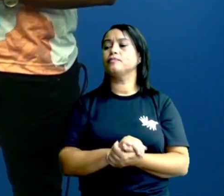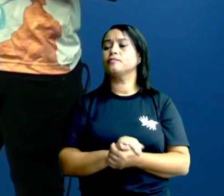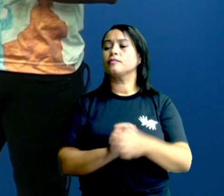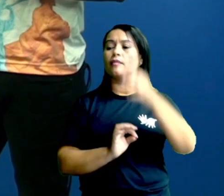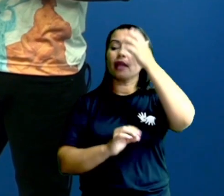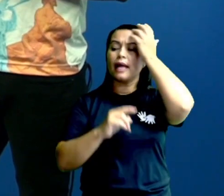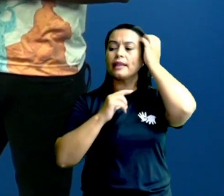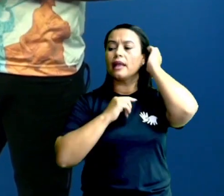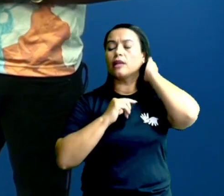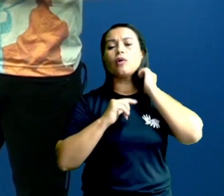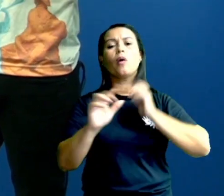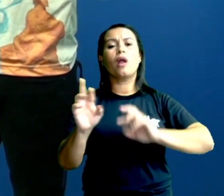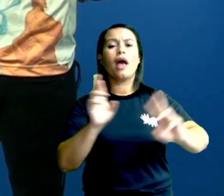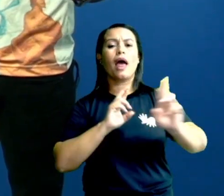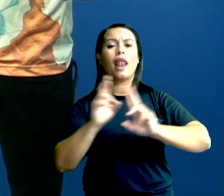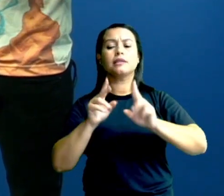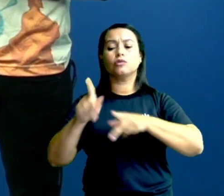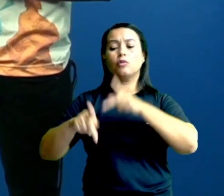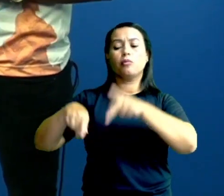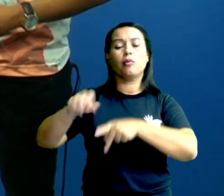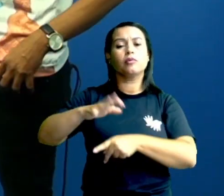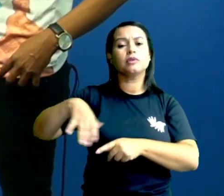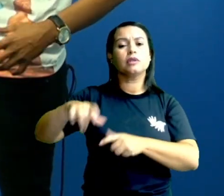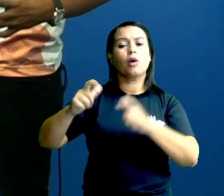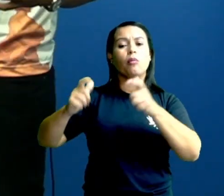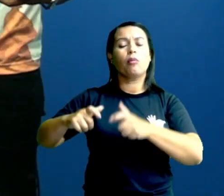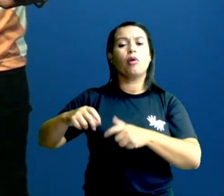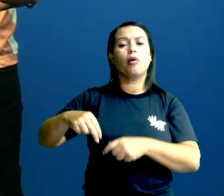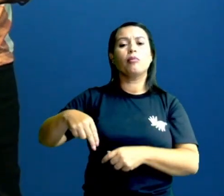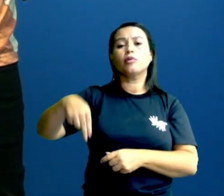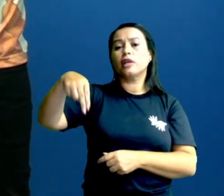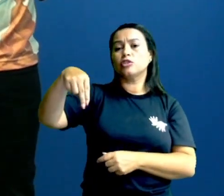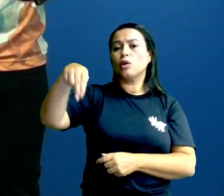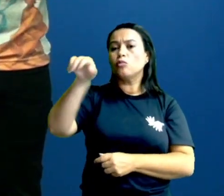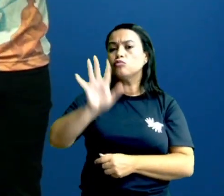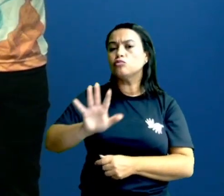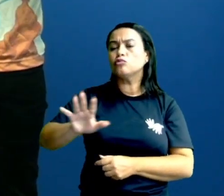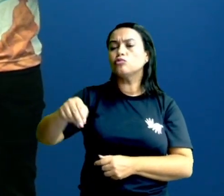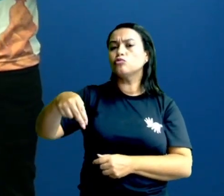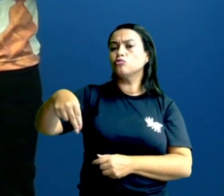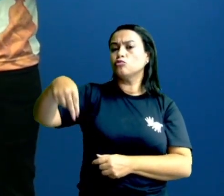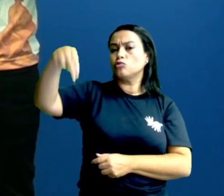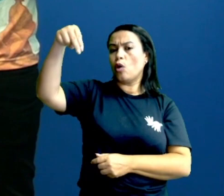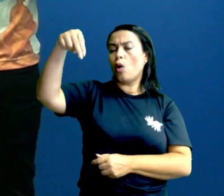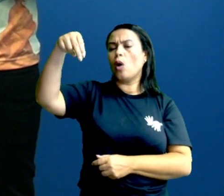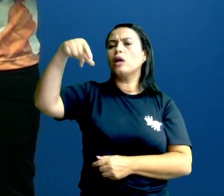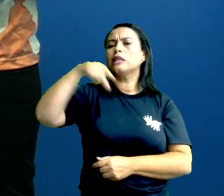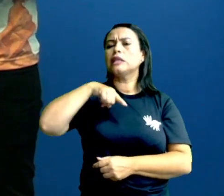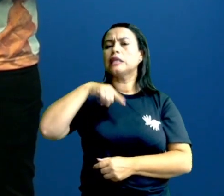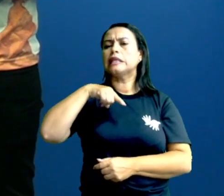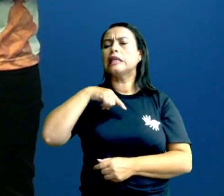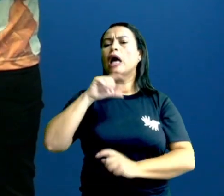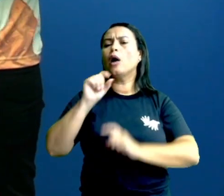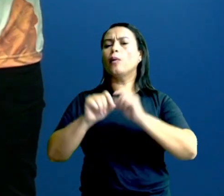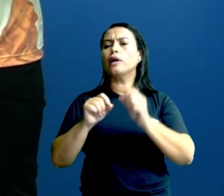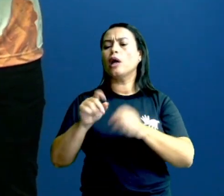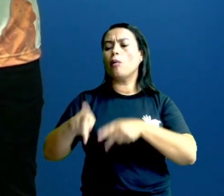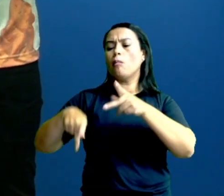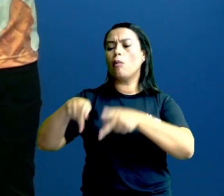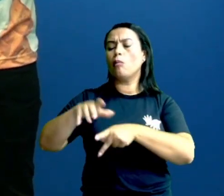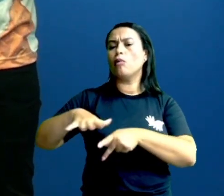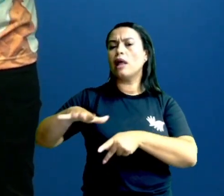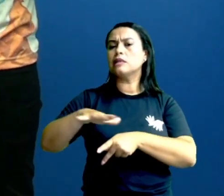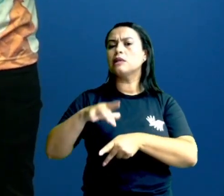em relação agora os aspectos populacionais dessa região tão a região norte é uma região é assim que apresentam população